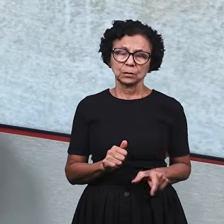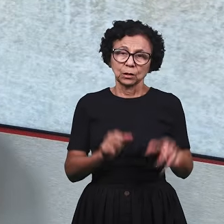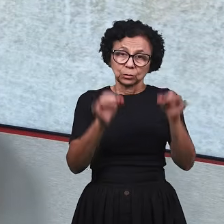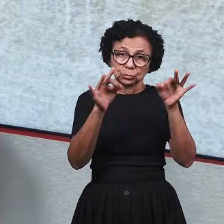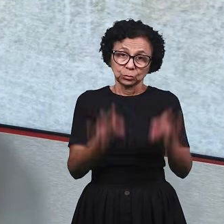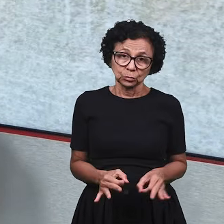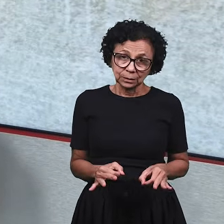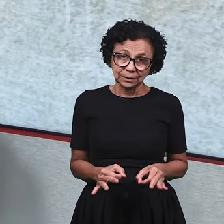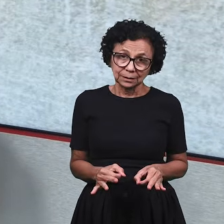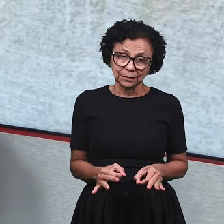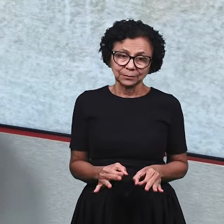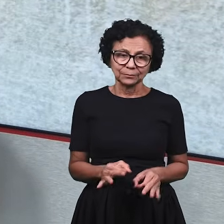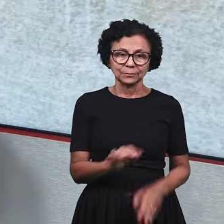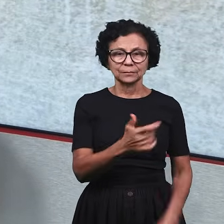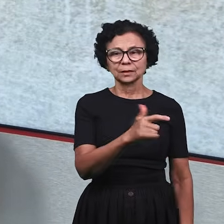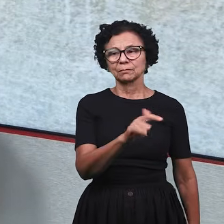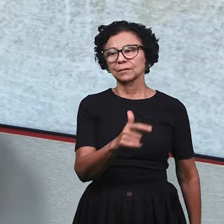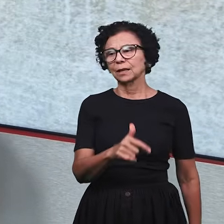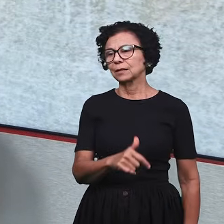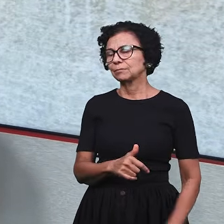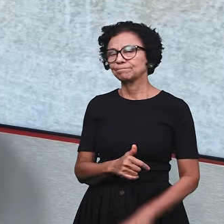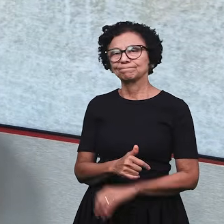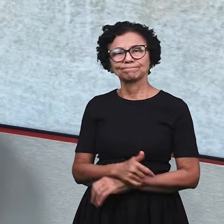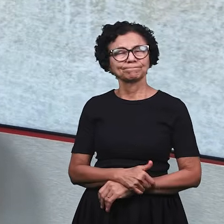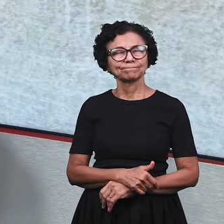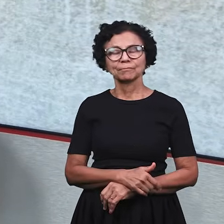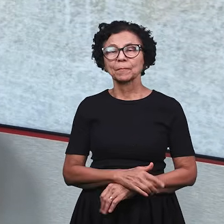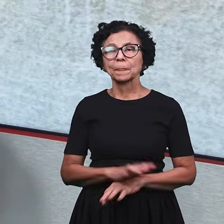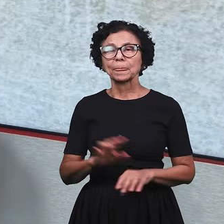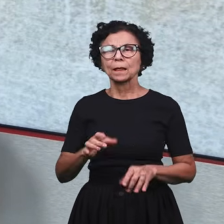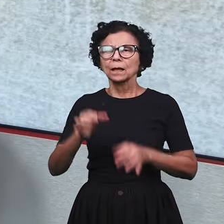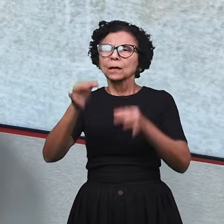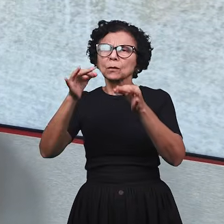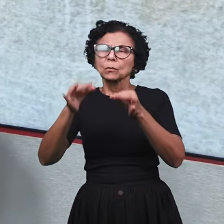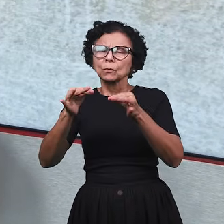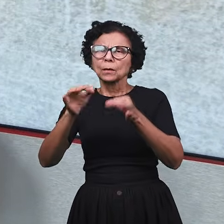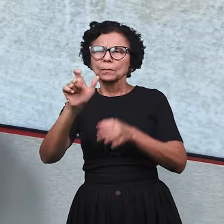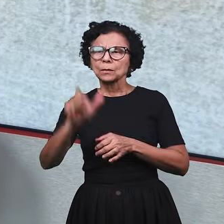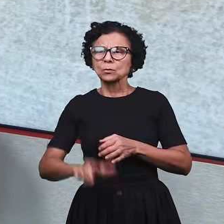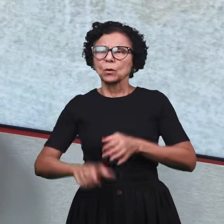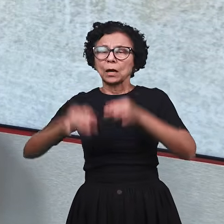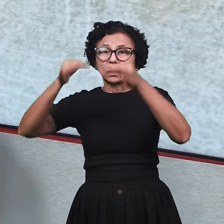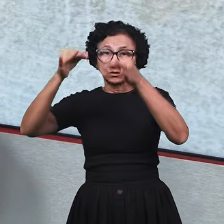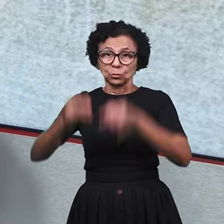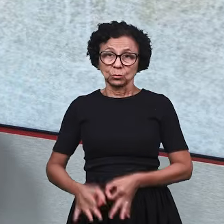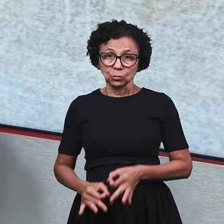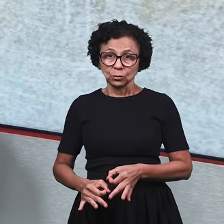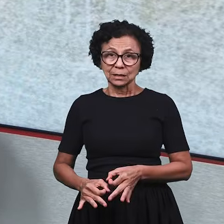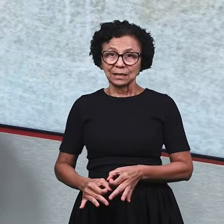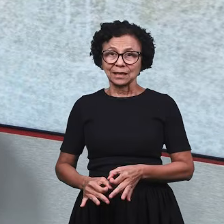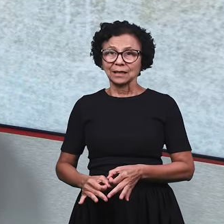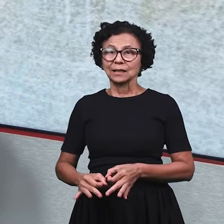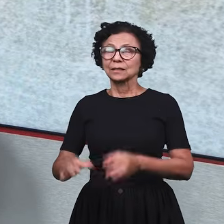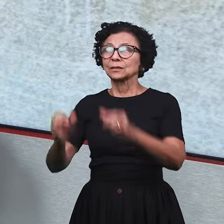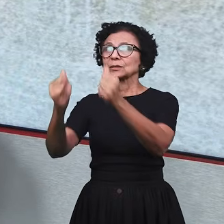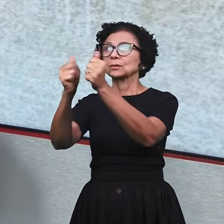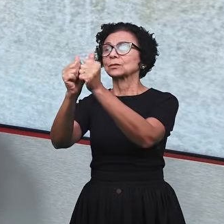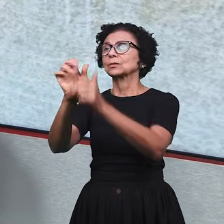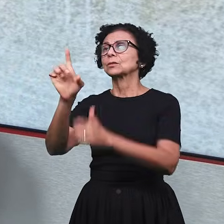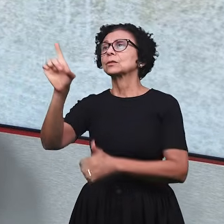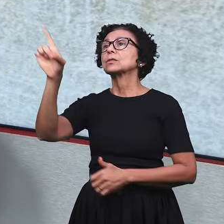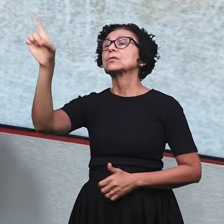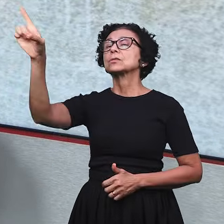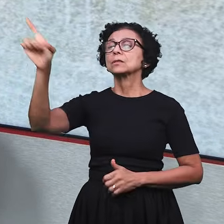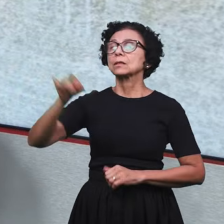ele não estava na terra, mas ele estava junto de Deus. E a Bíblia fala sobre ele e mais,